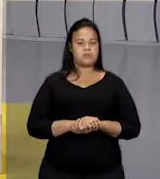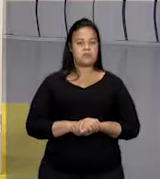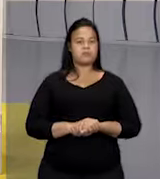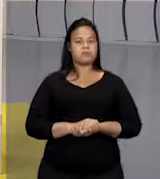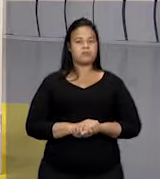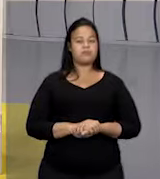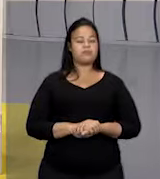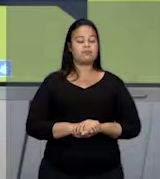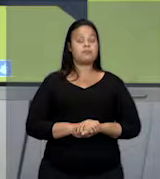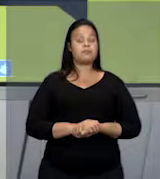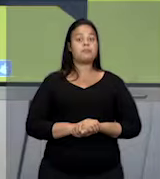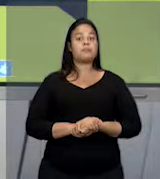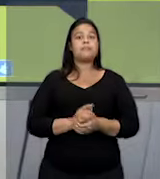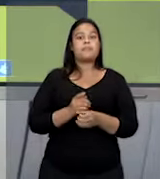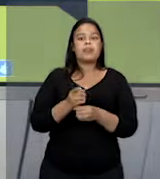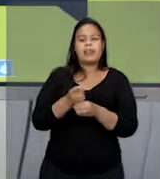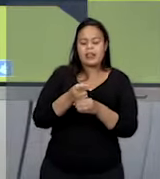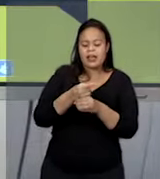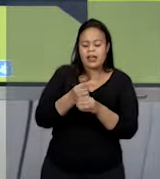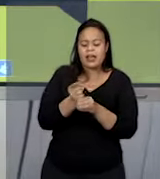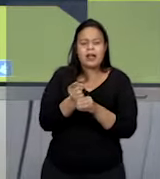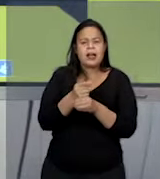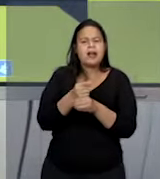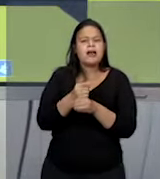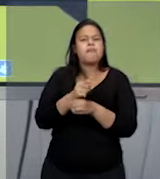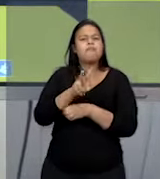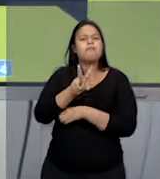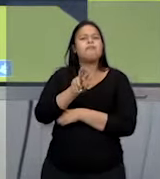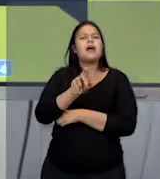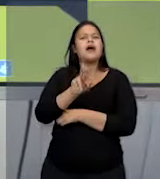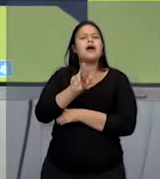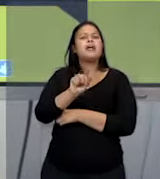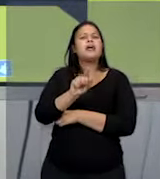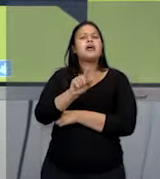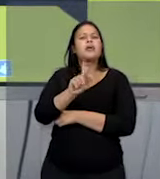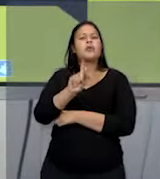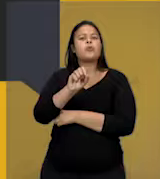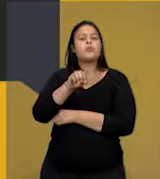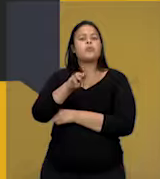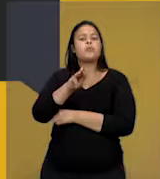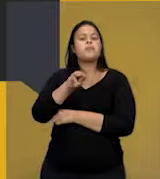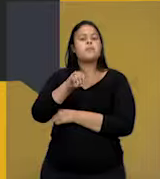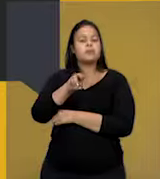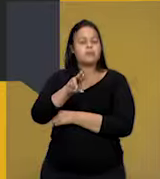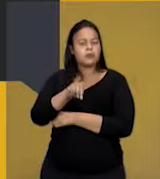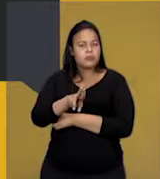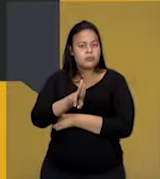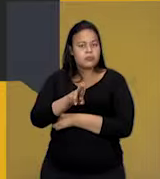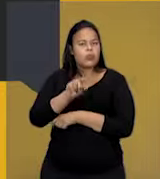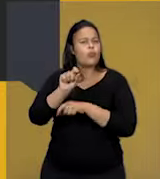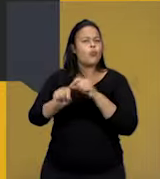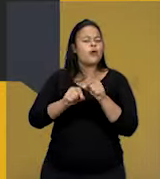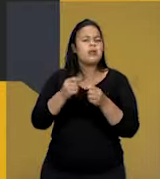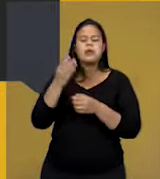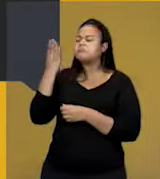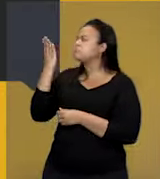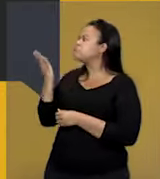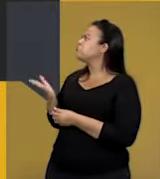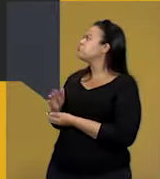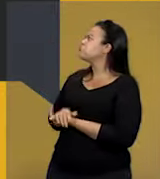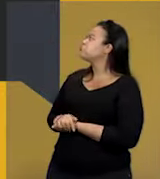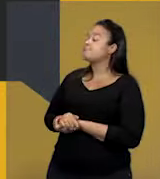A vara de gnomo, o que, que é isso? É uma vara mesmo que vai ser colocada no chão de